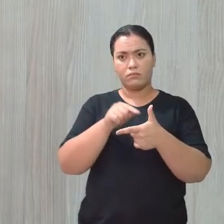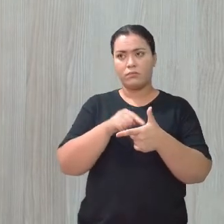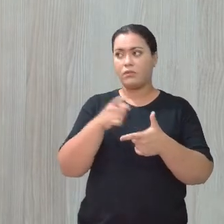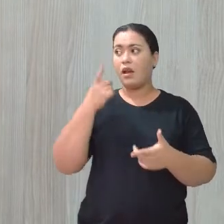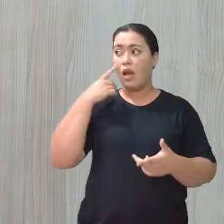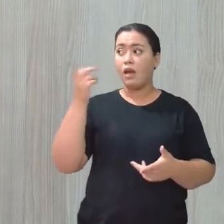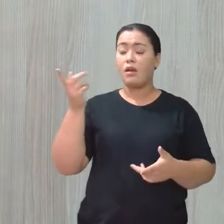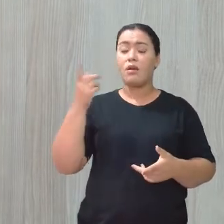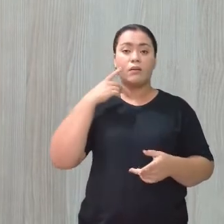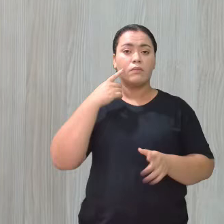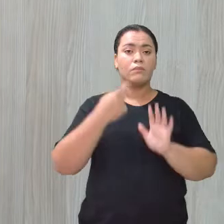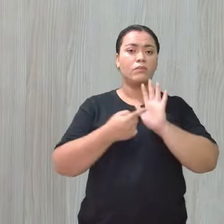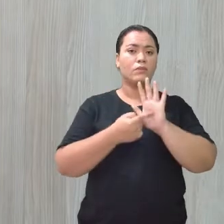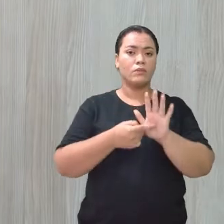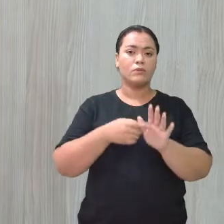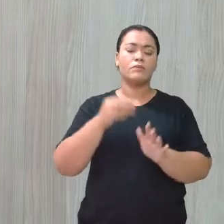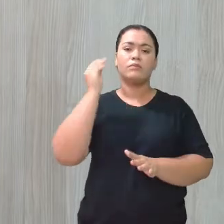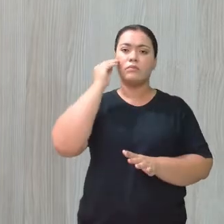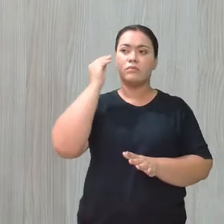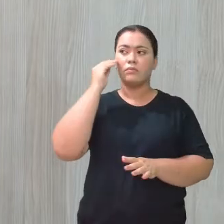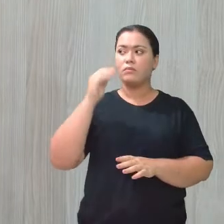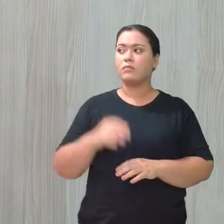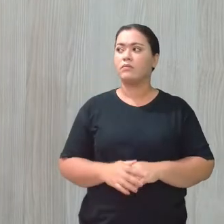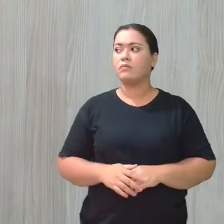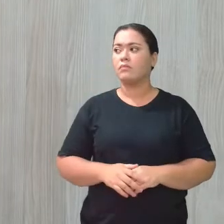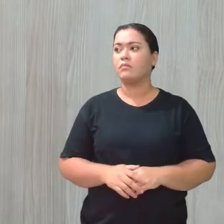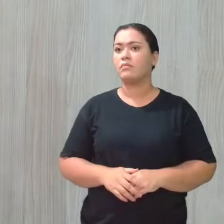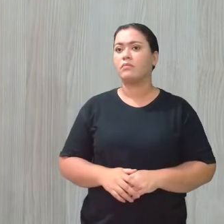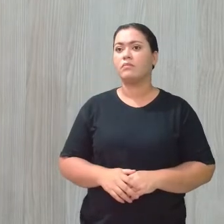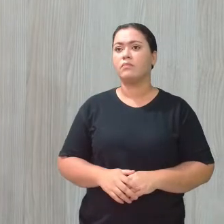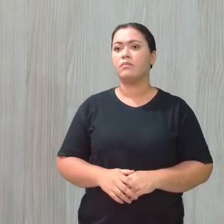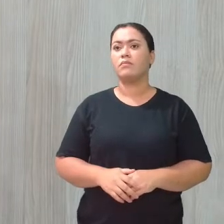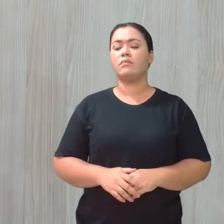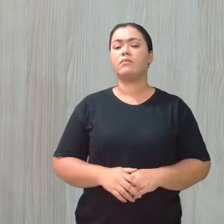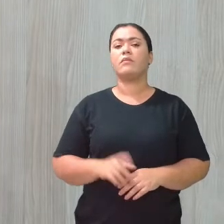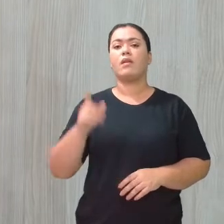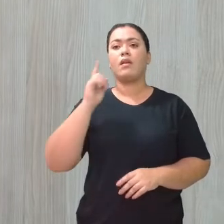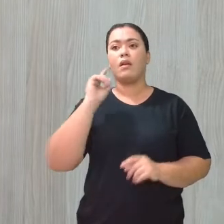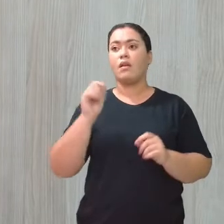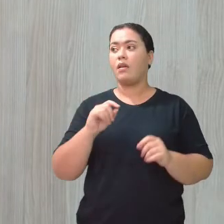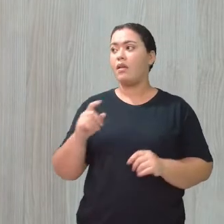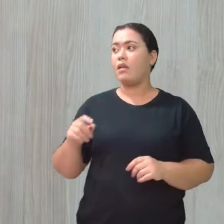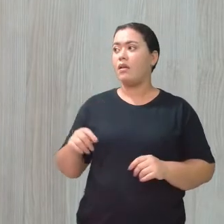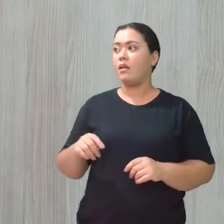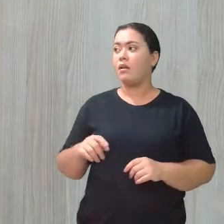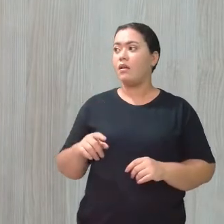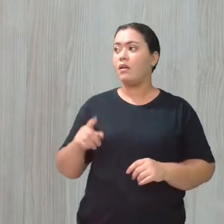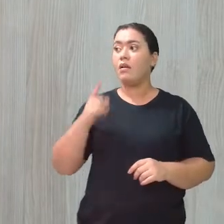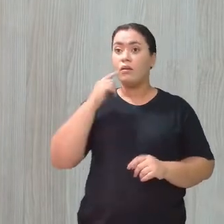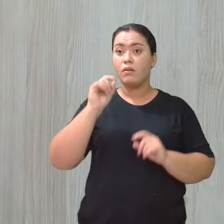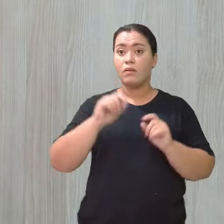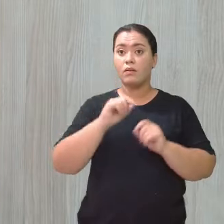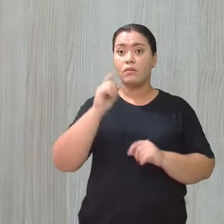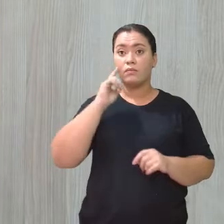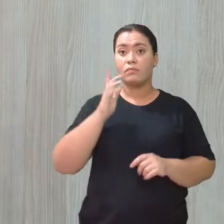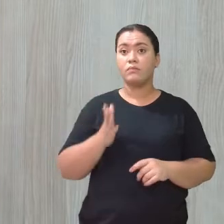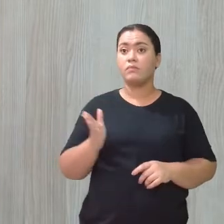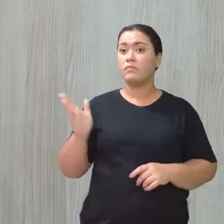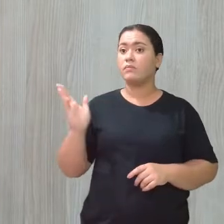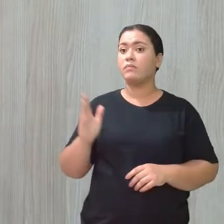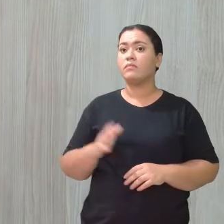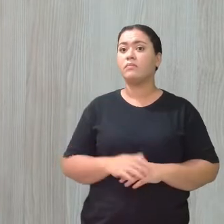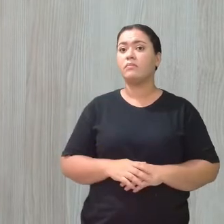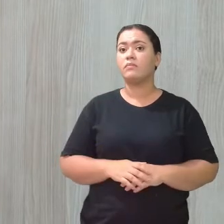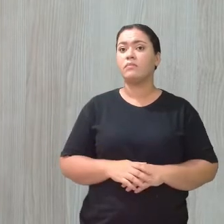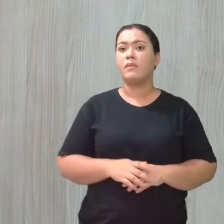meu braço para mostrar, e aqui a caneta para continuar aqui o ângulo reto. Poderia ser meu braço completo. Então,